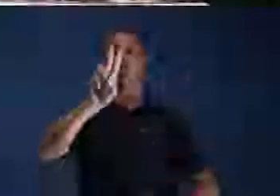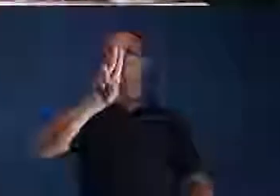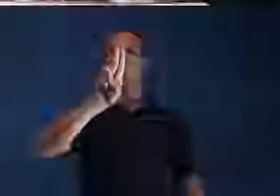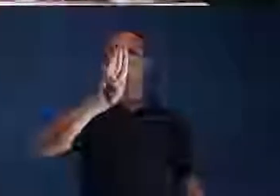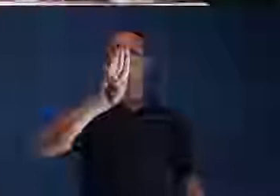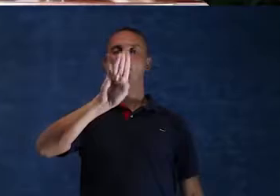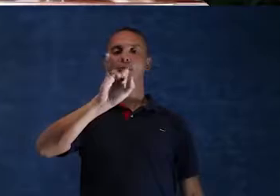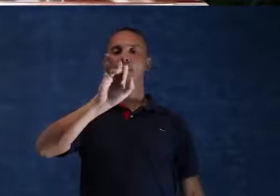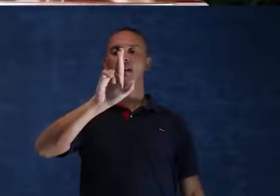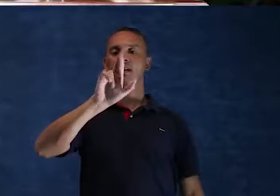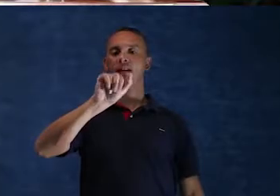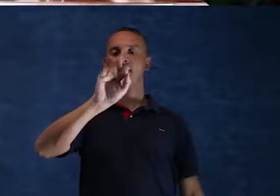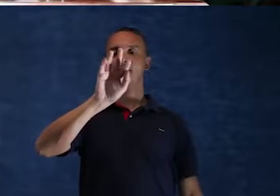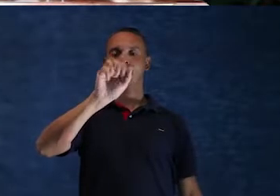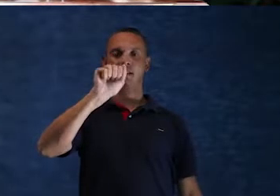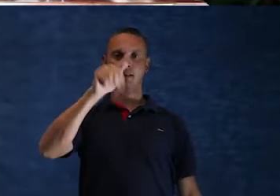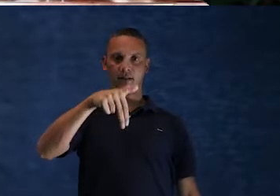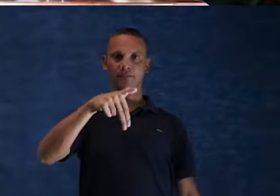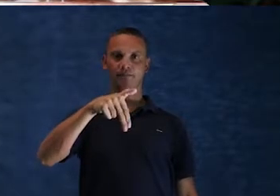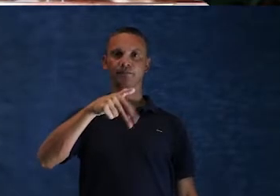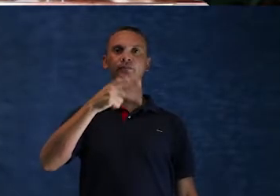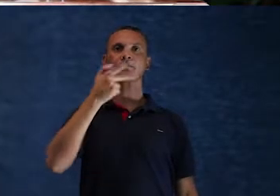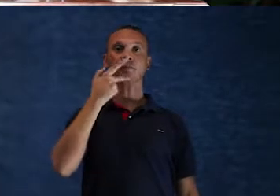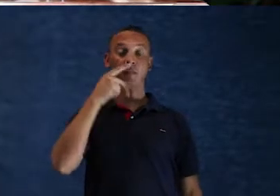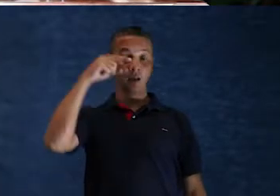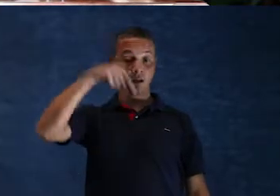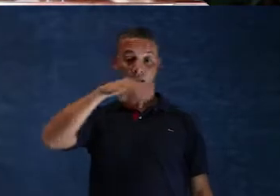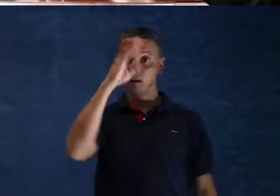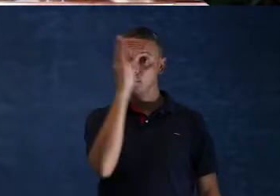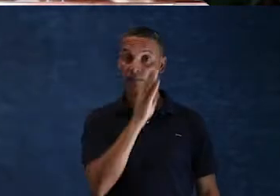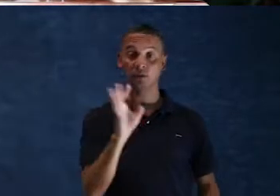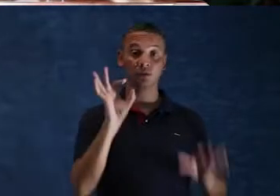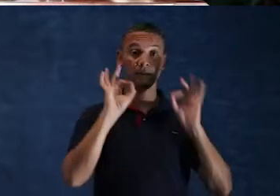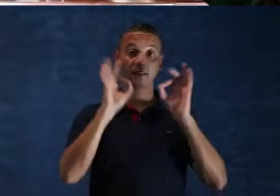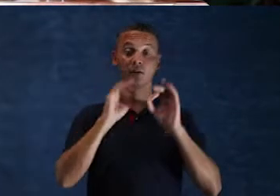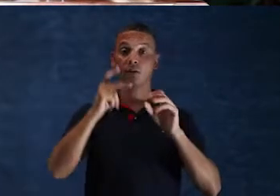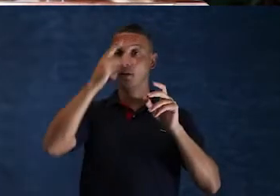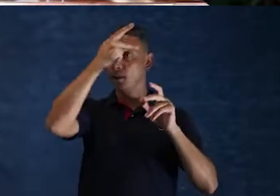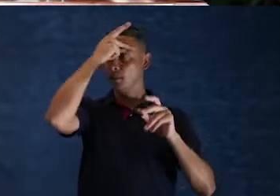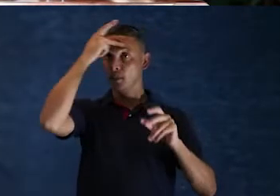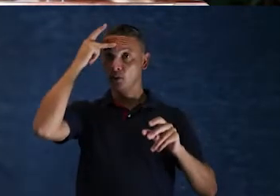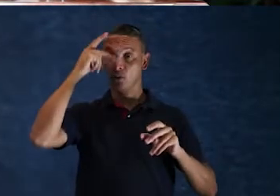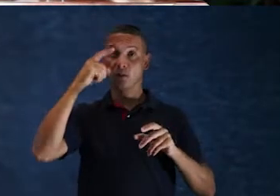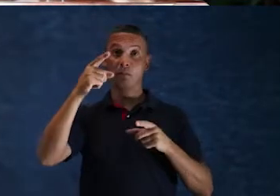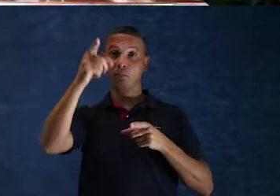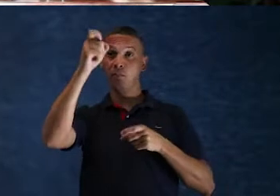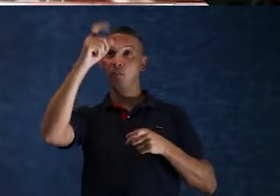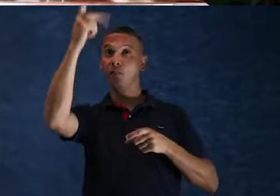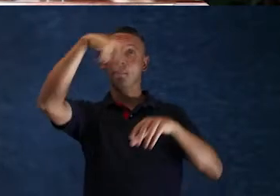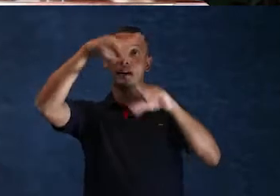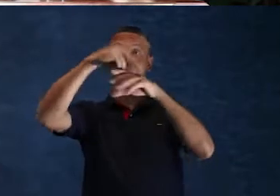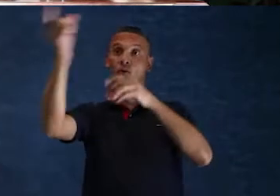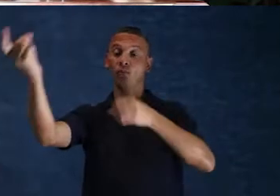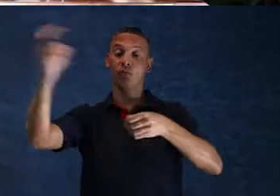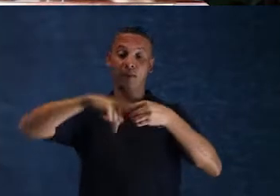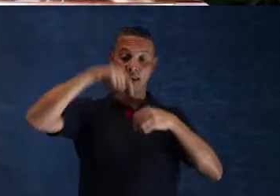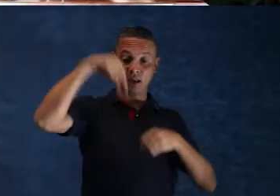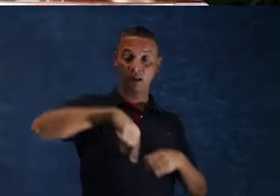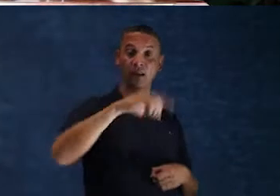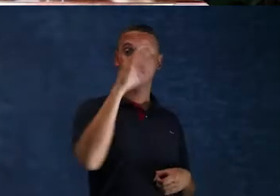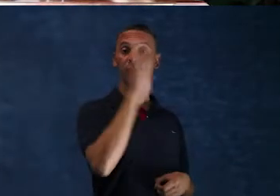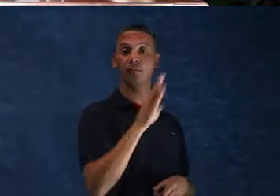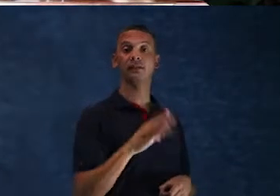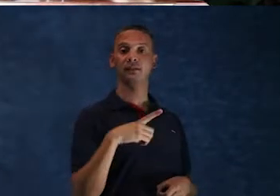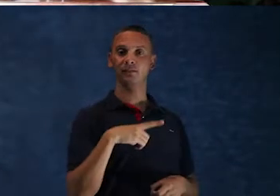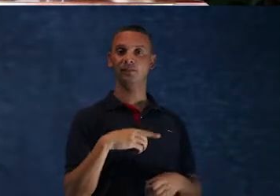Sul, e o Brasil em especial, era a principal rota de fuga para bandidos ao longo do século XX. De acordo com o crítico,